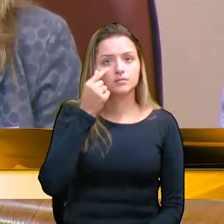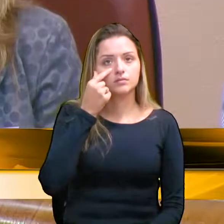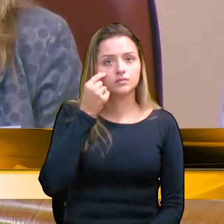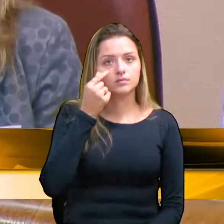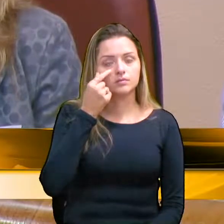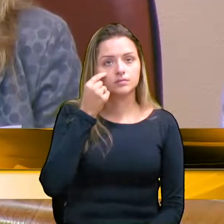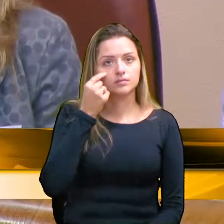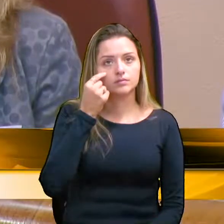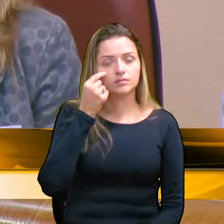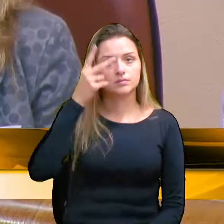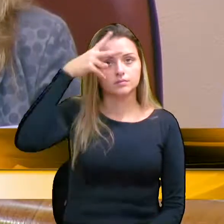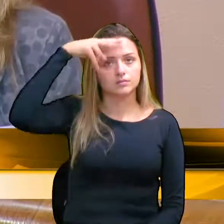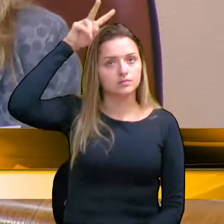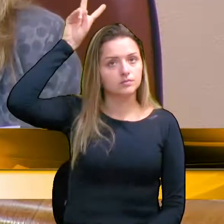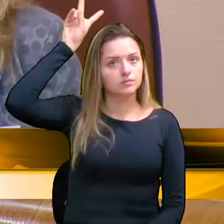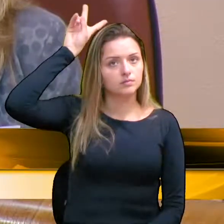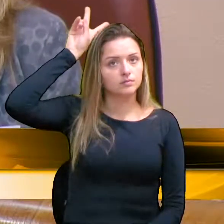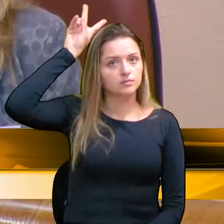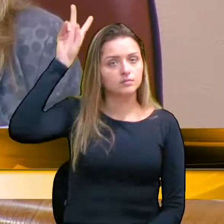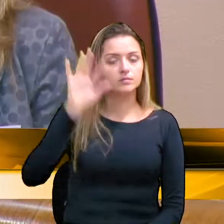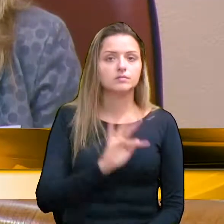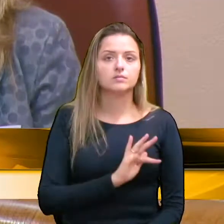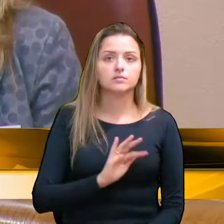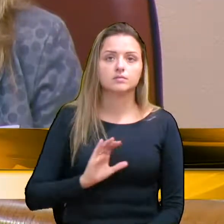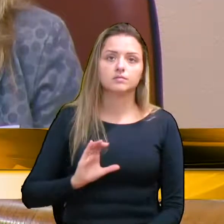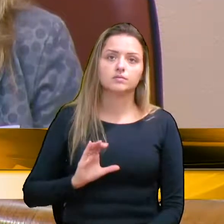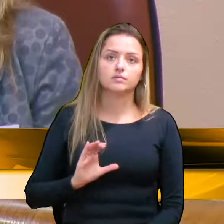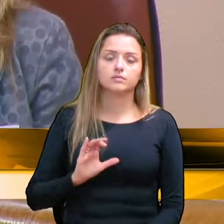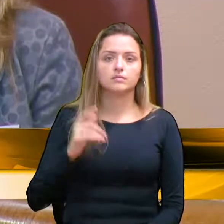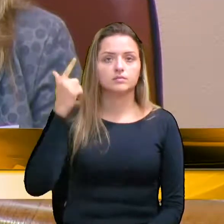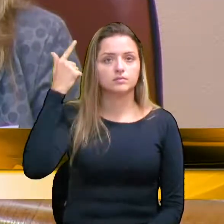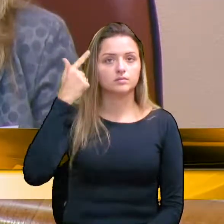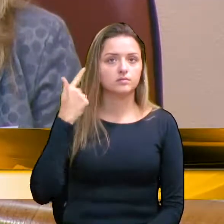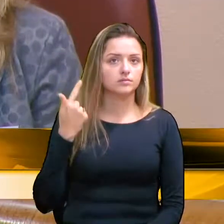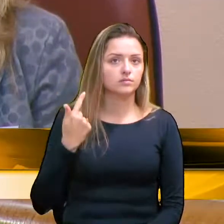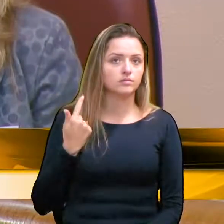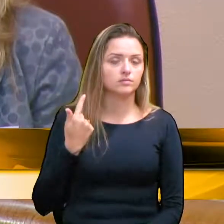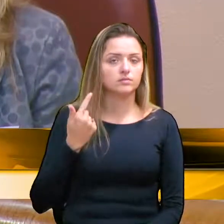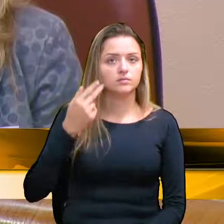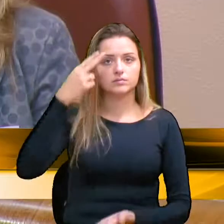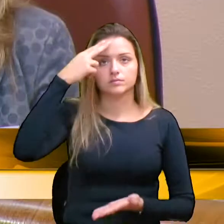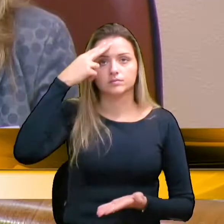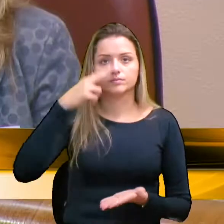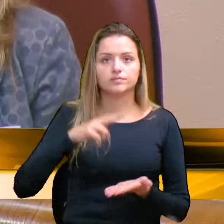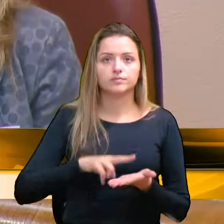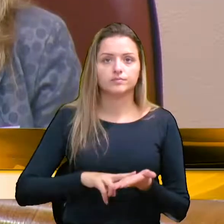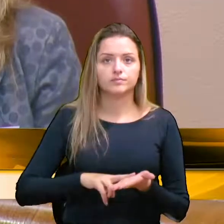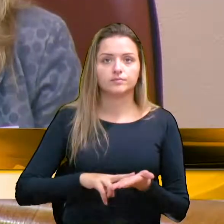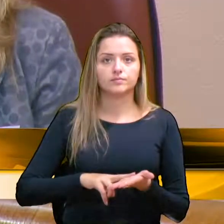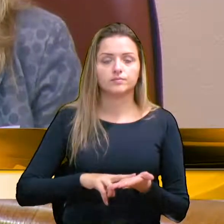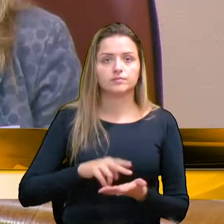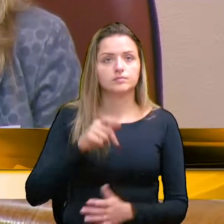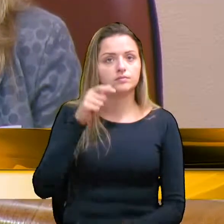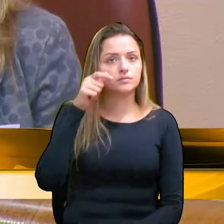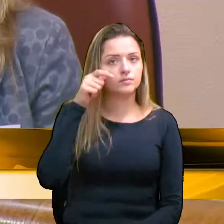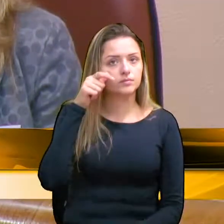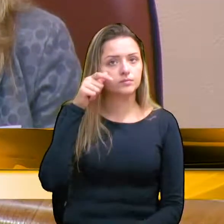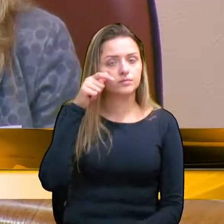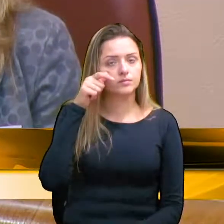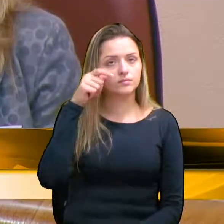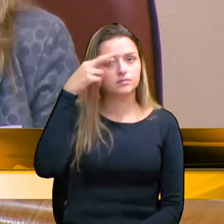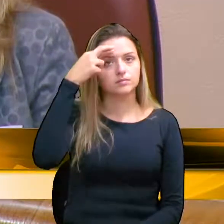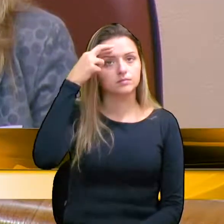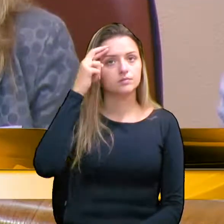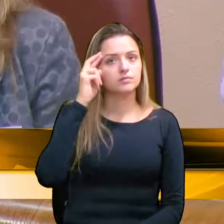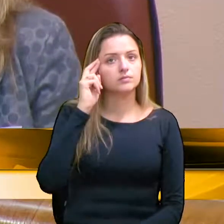Frisso, Edson da Rosa, Flávio Cassina, Gladys Frisso, Neri Andrade Pereira Júnior, Paulo Périco,